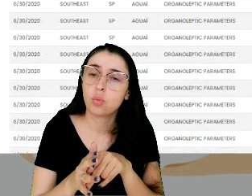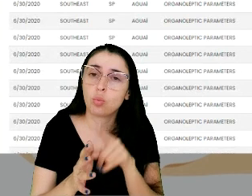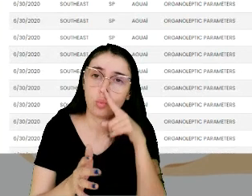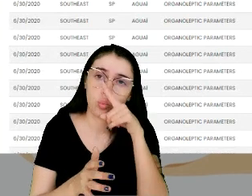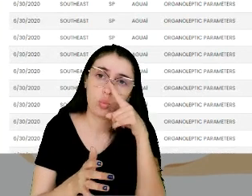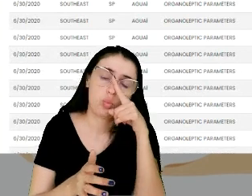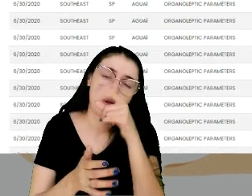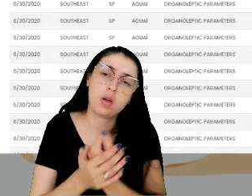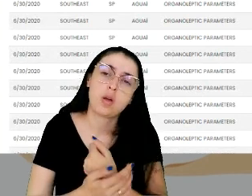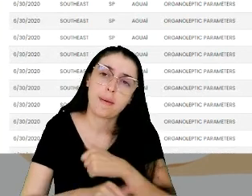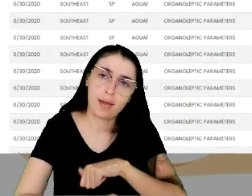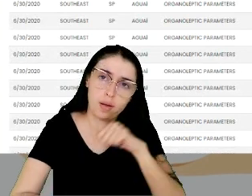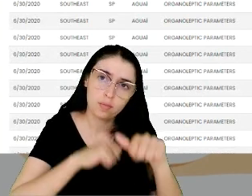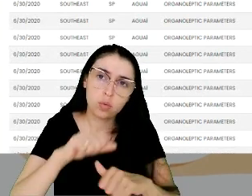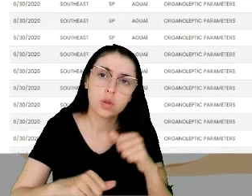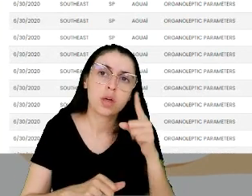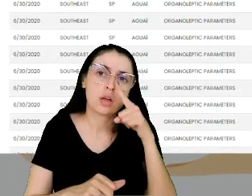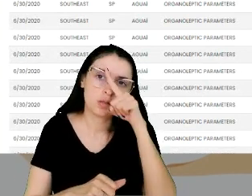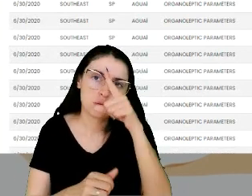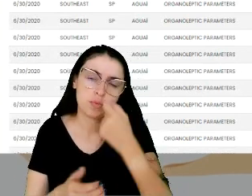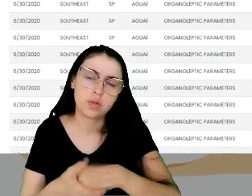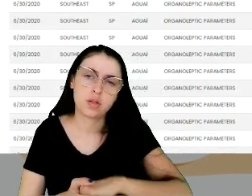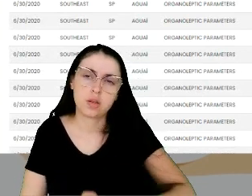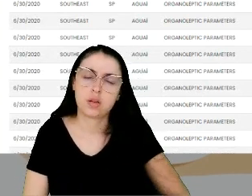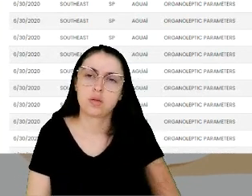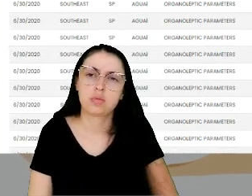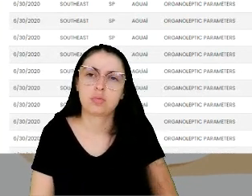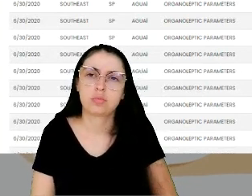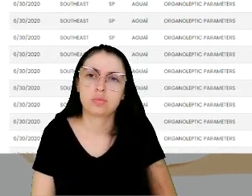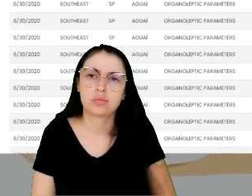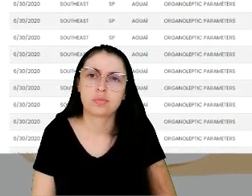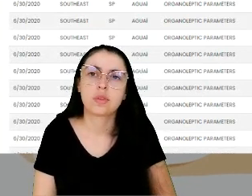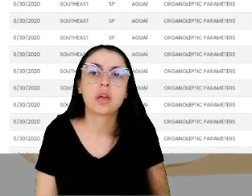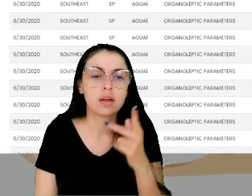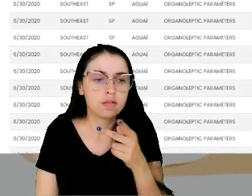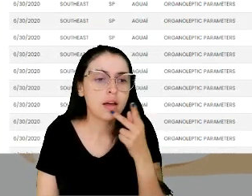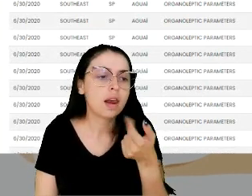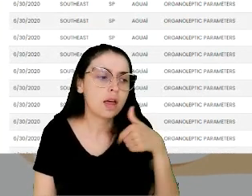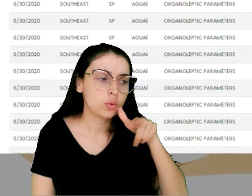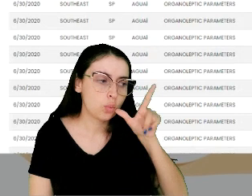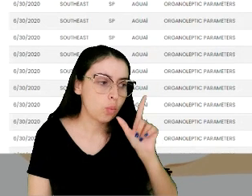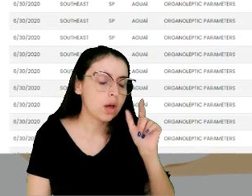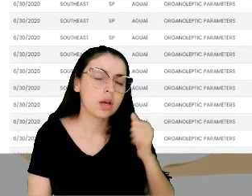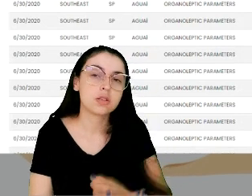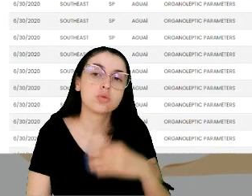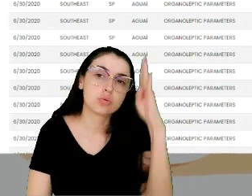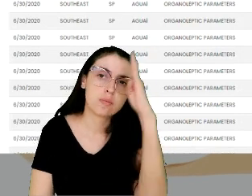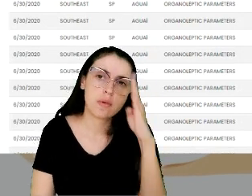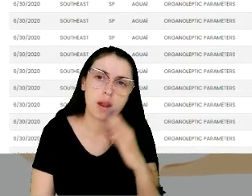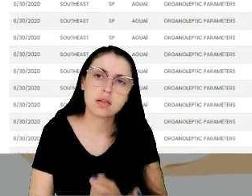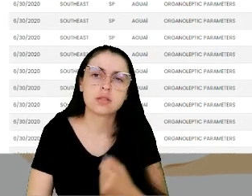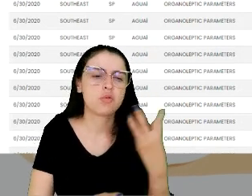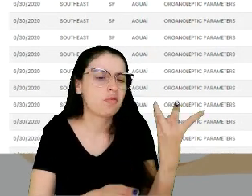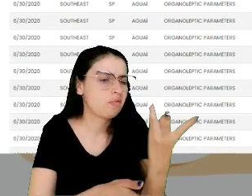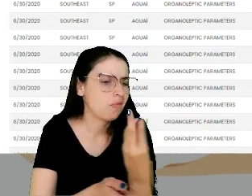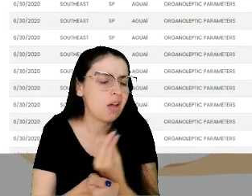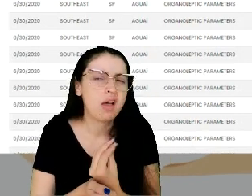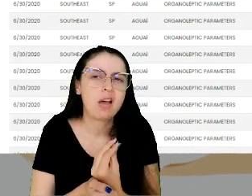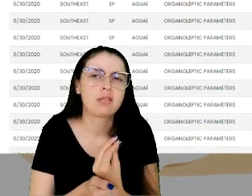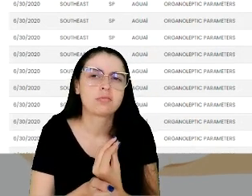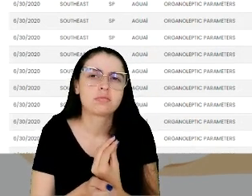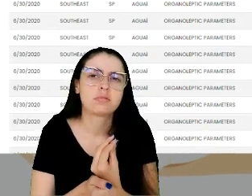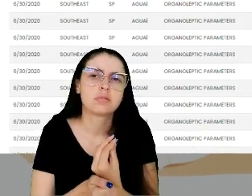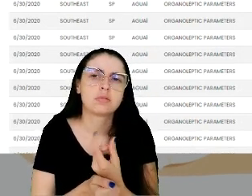de quantificação e valor máximo permitido. A Sandra já tinha falado, né, que no Brasil muitos elementos têm um valor